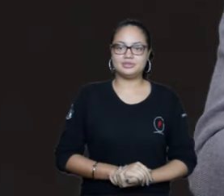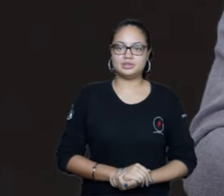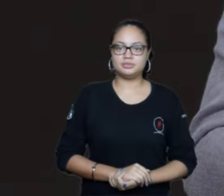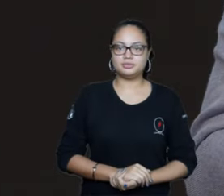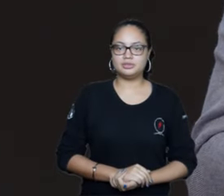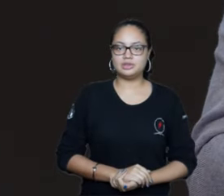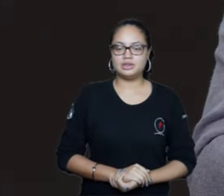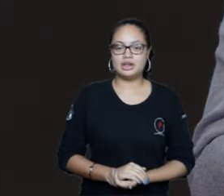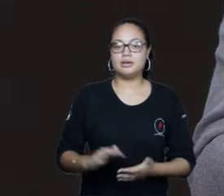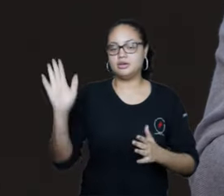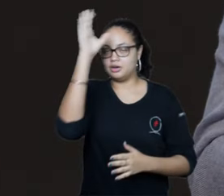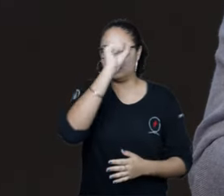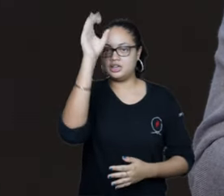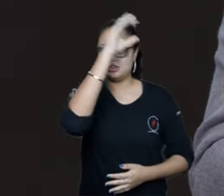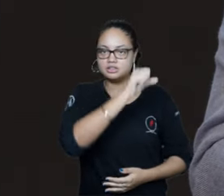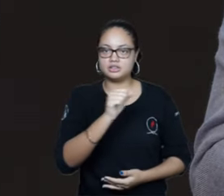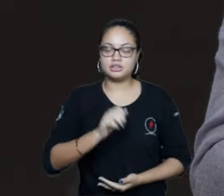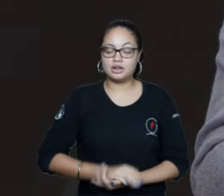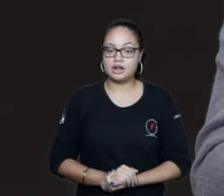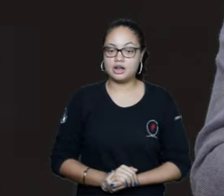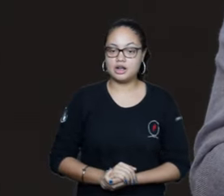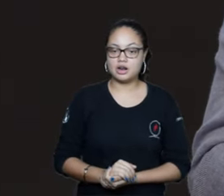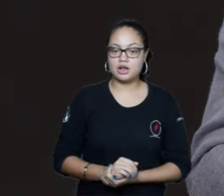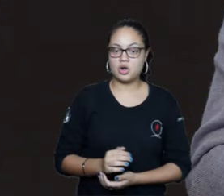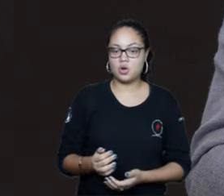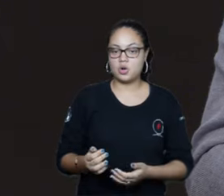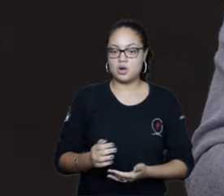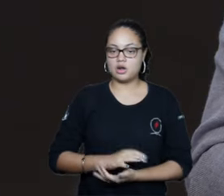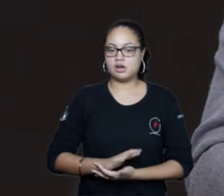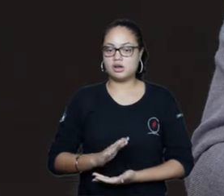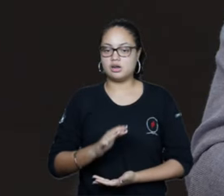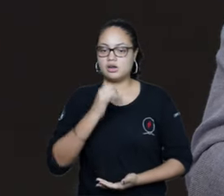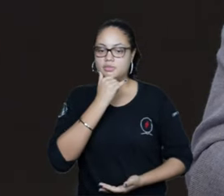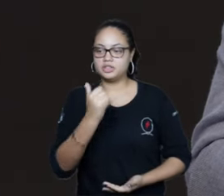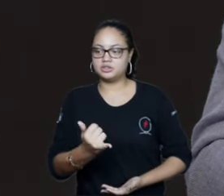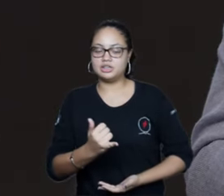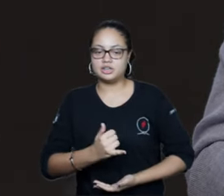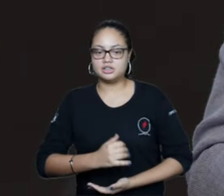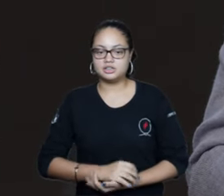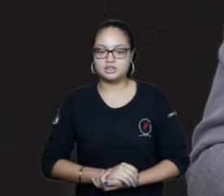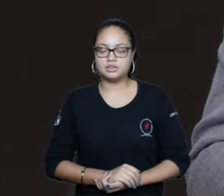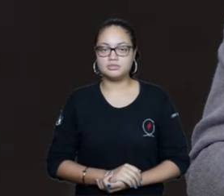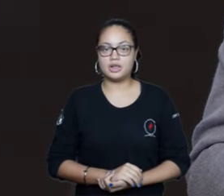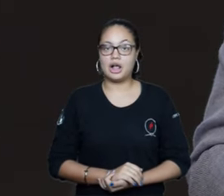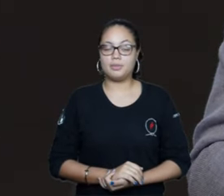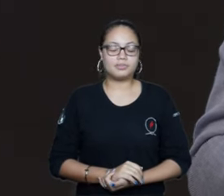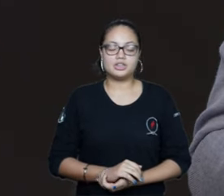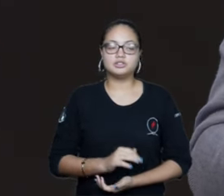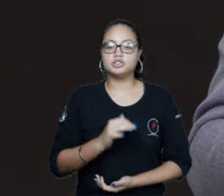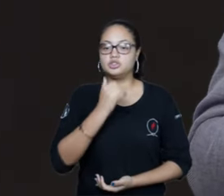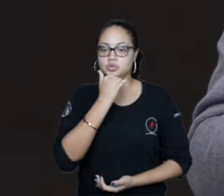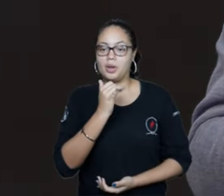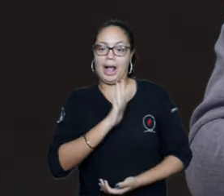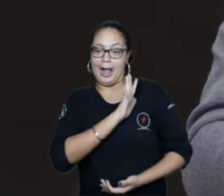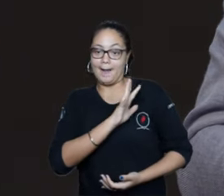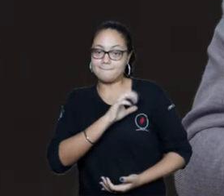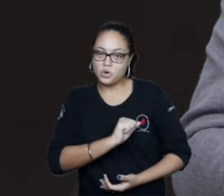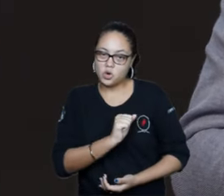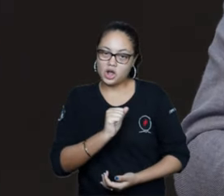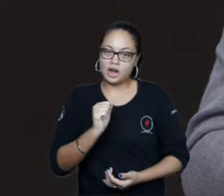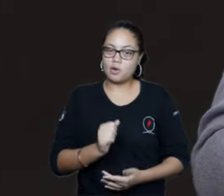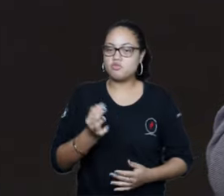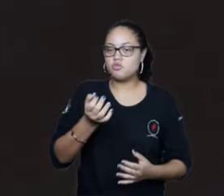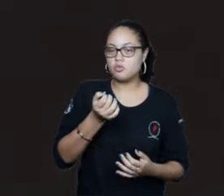meu querido aprende isso aqui O amor é um santo remédio O amor é um santo remédio para o